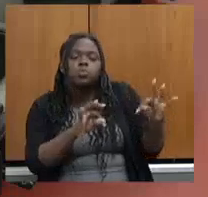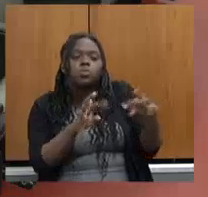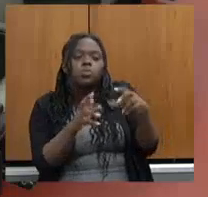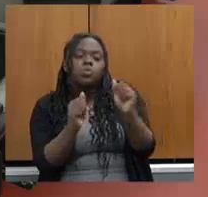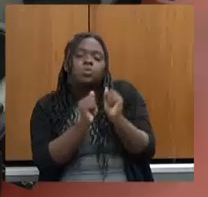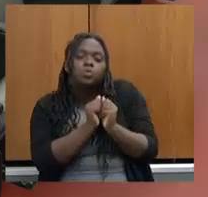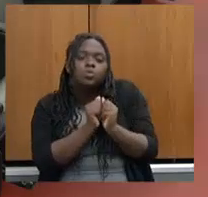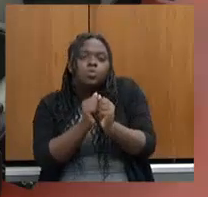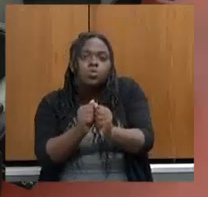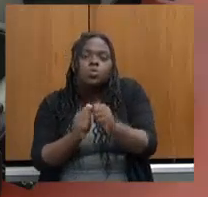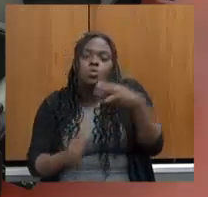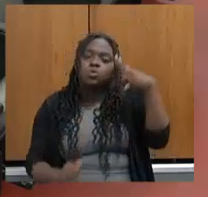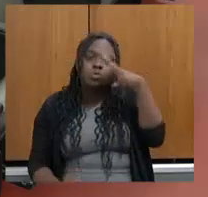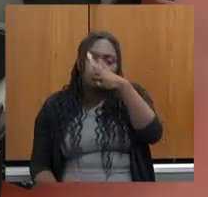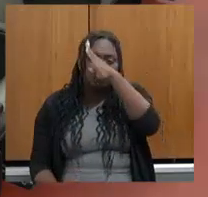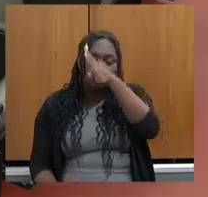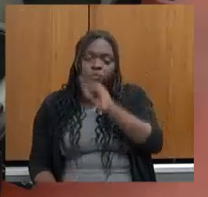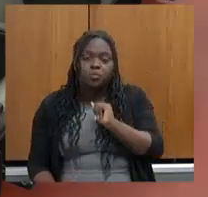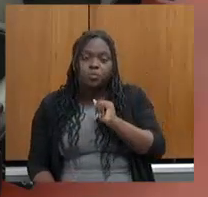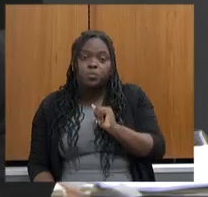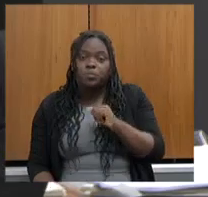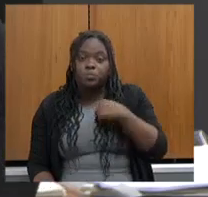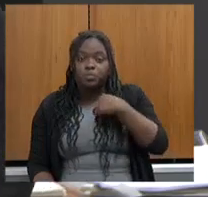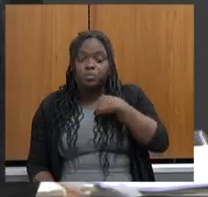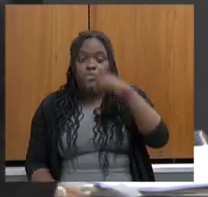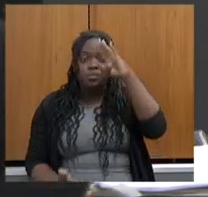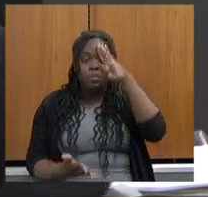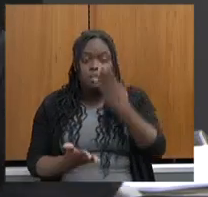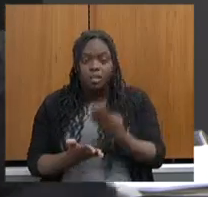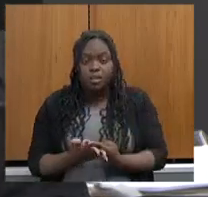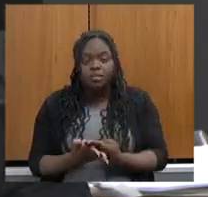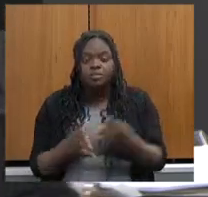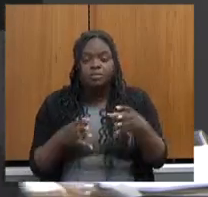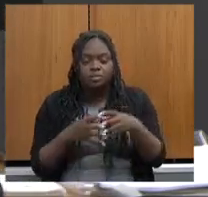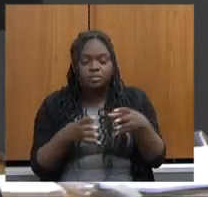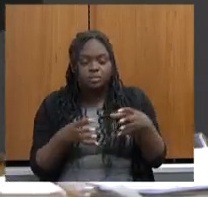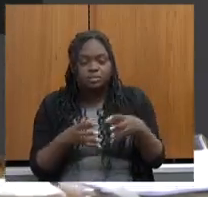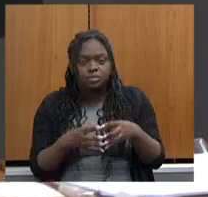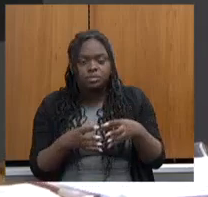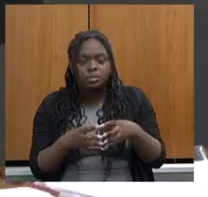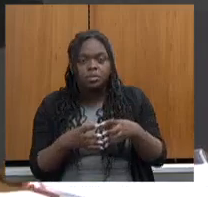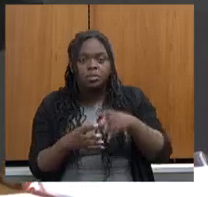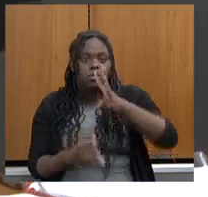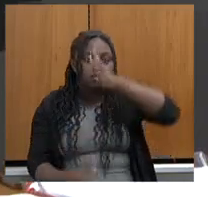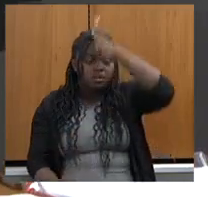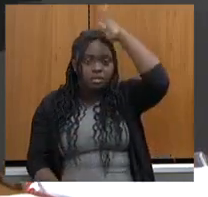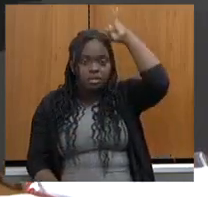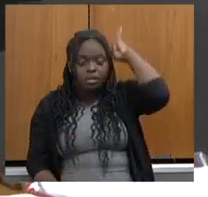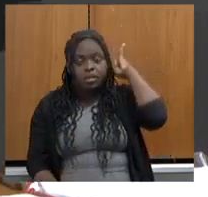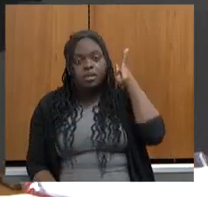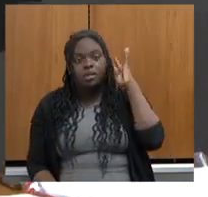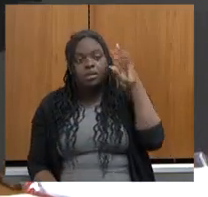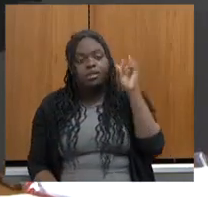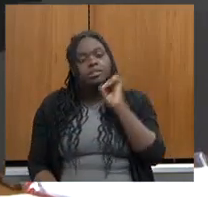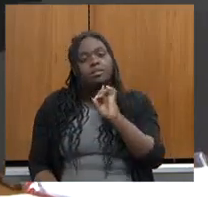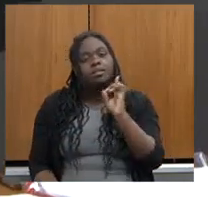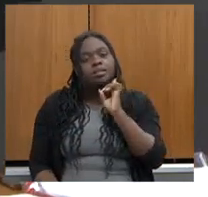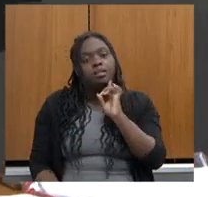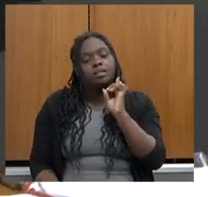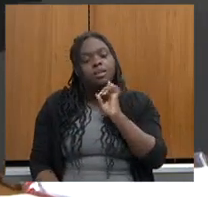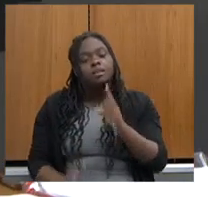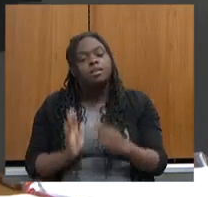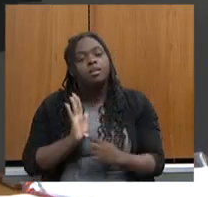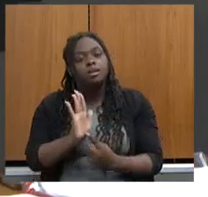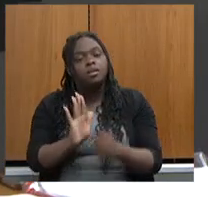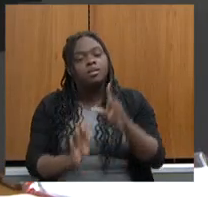juntos eu creio que os Bombeiros Militares de Minas Gerais eles deixam legado que é